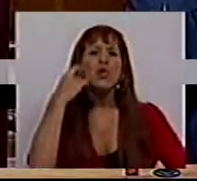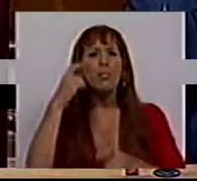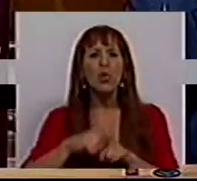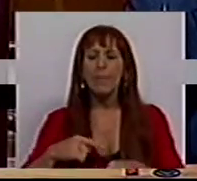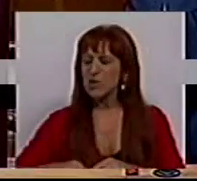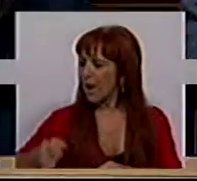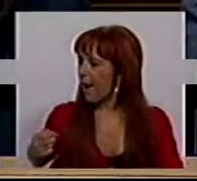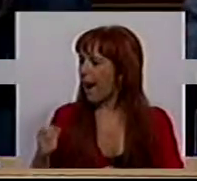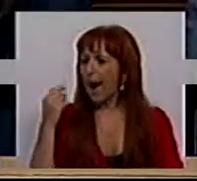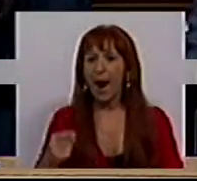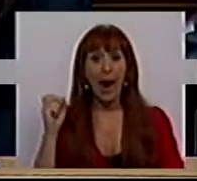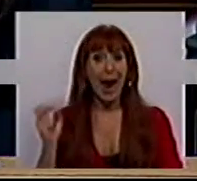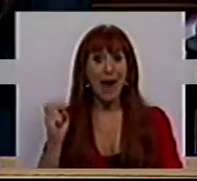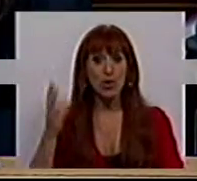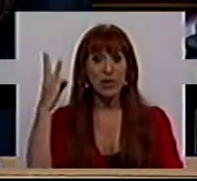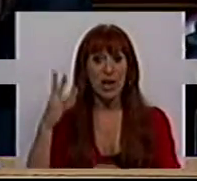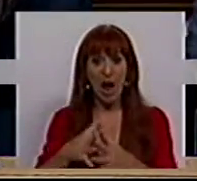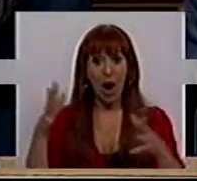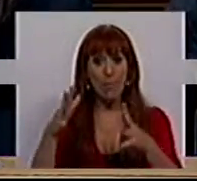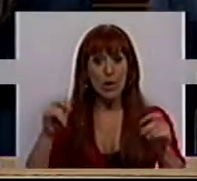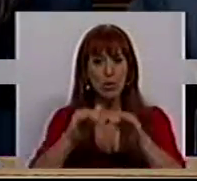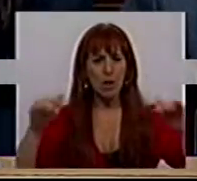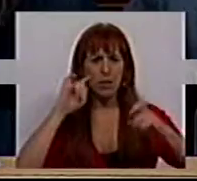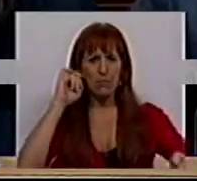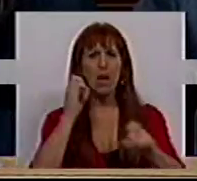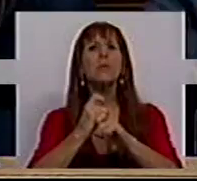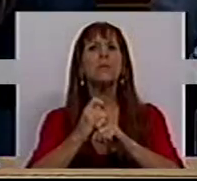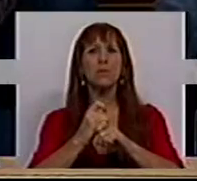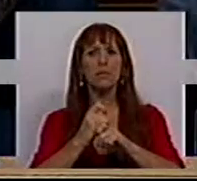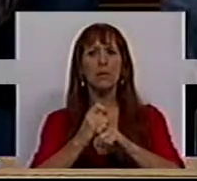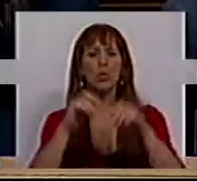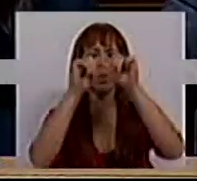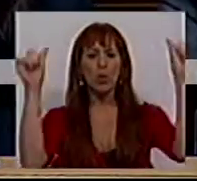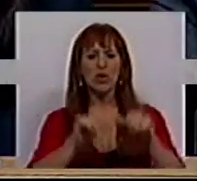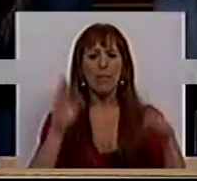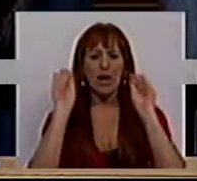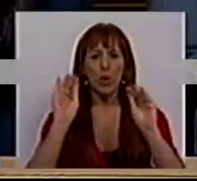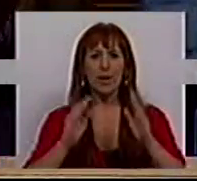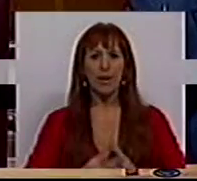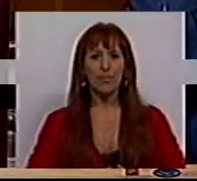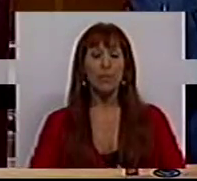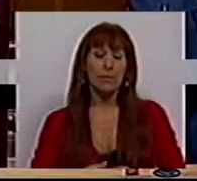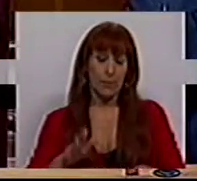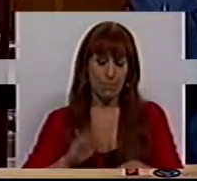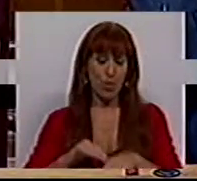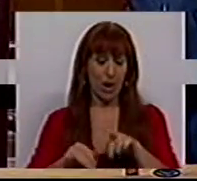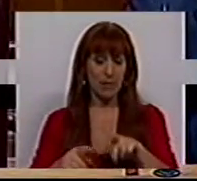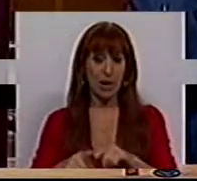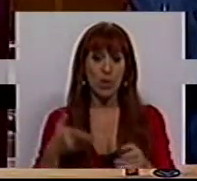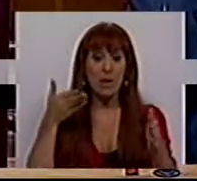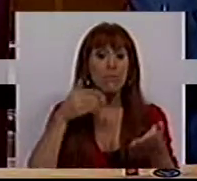procurámos, durante estes 3 anos, aumentar o grau de exigência do sistema educativo. Por essa razão